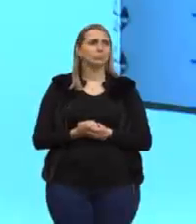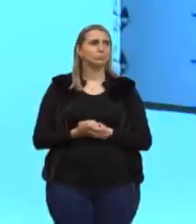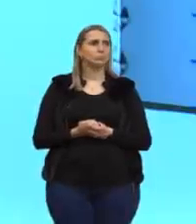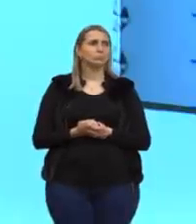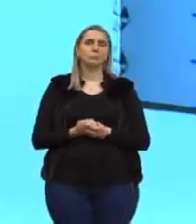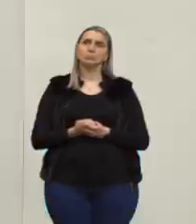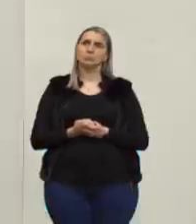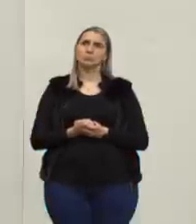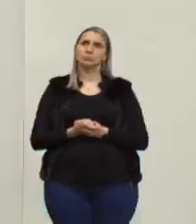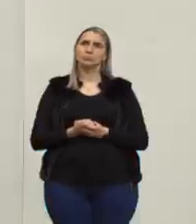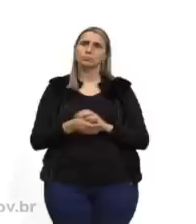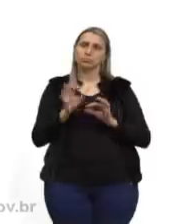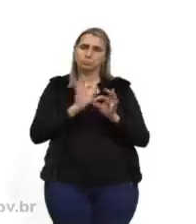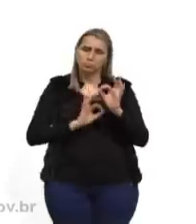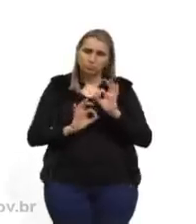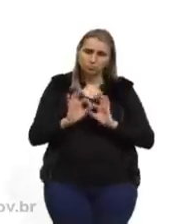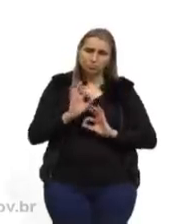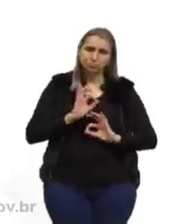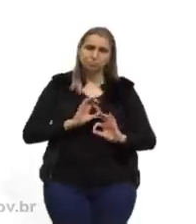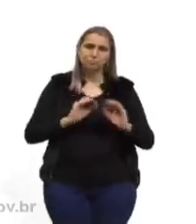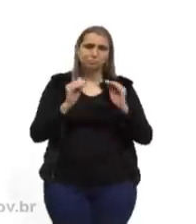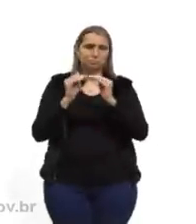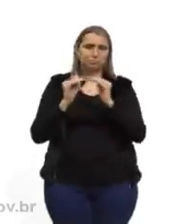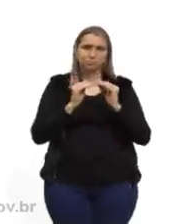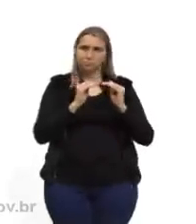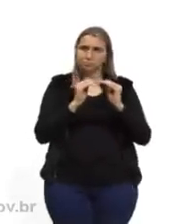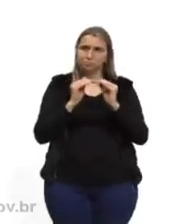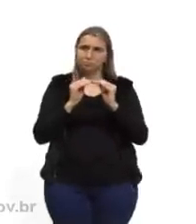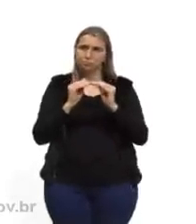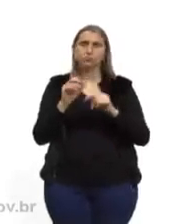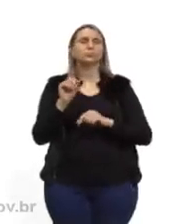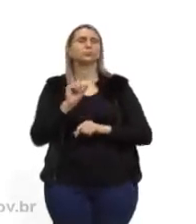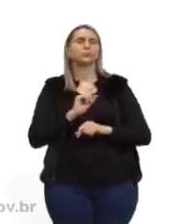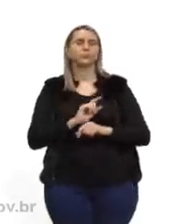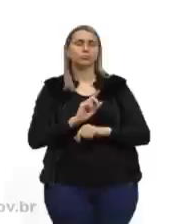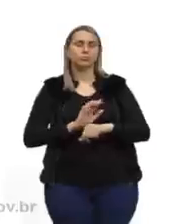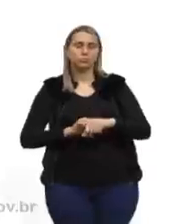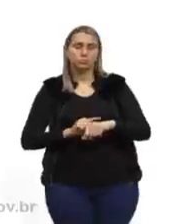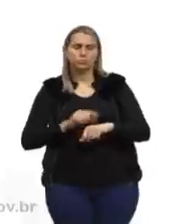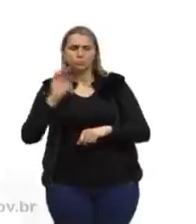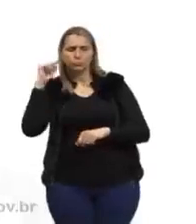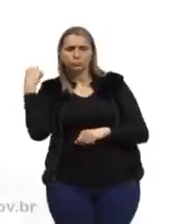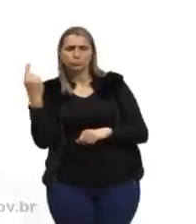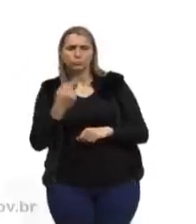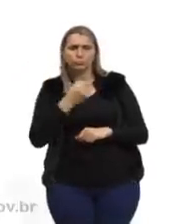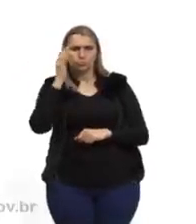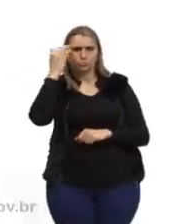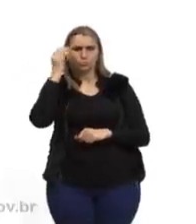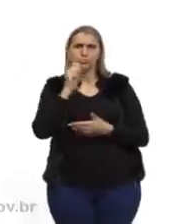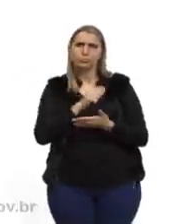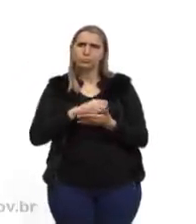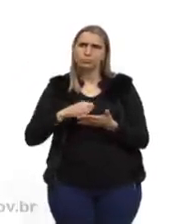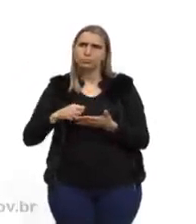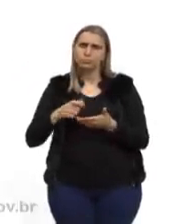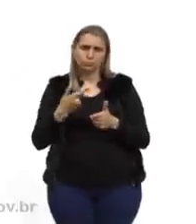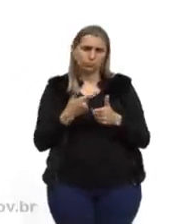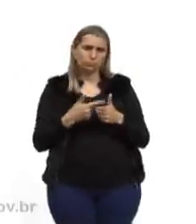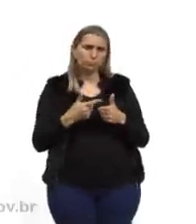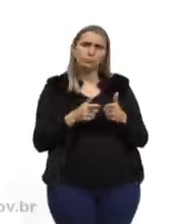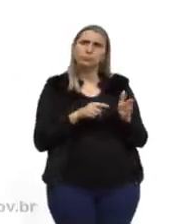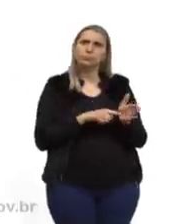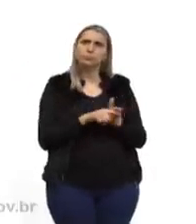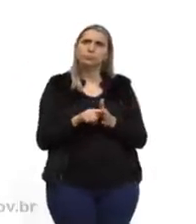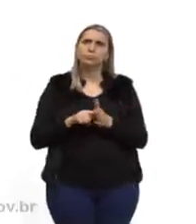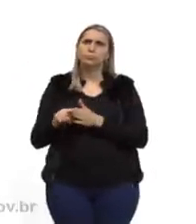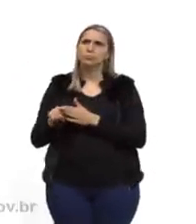né? Agora vamos montar essas proporções. Porque a partir do momento em que nós entendemos o que está escrito no problema,